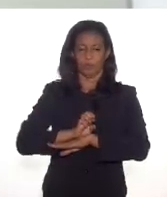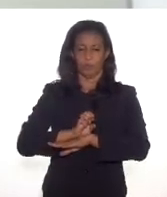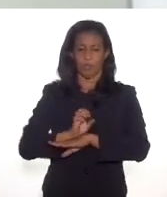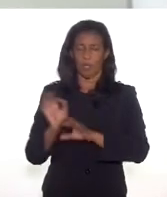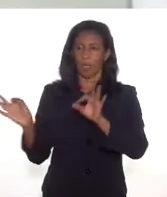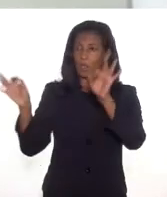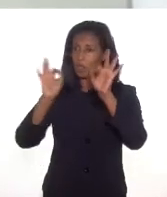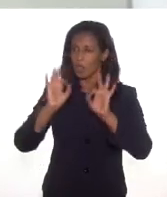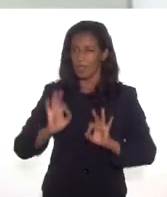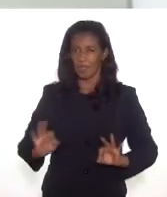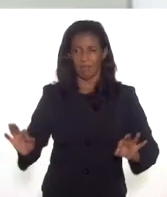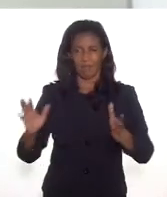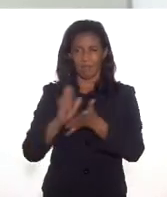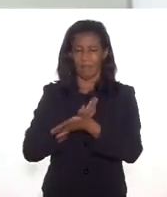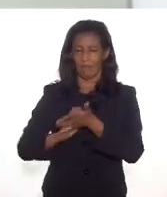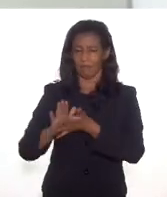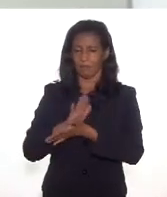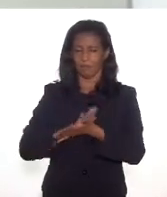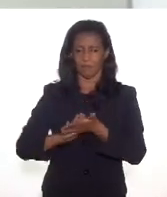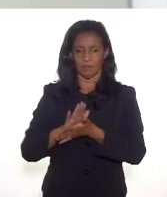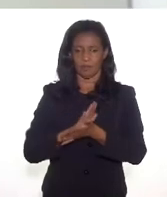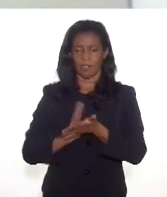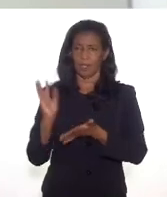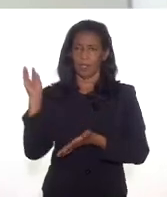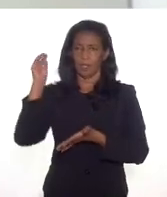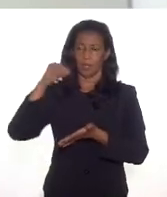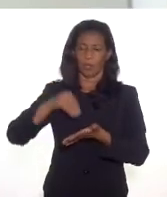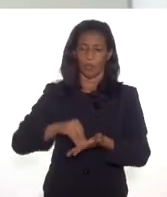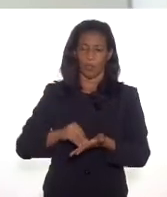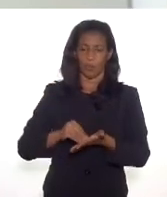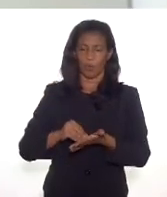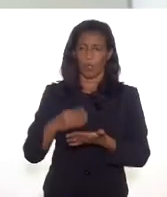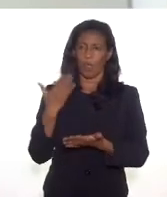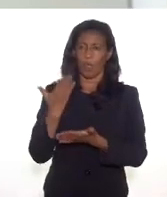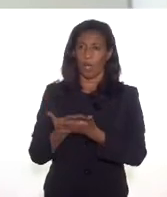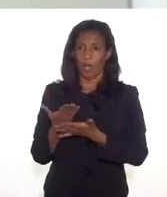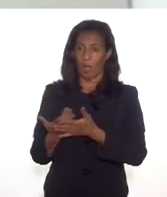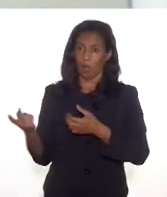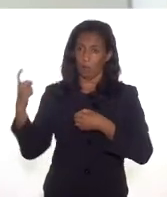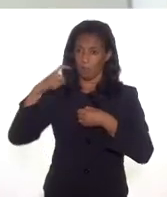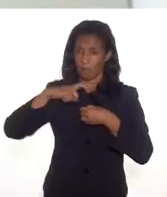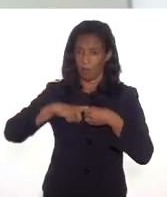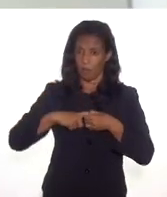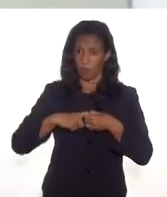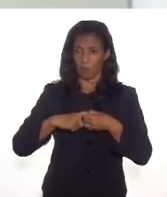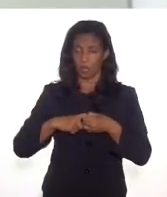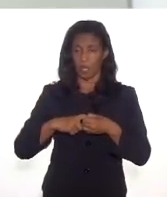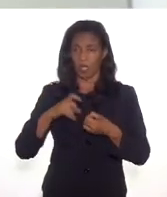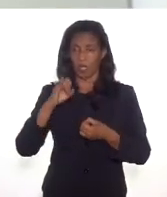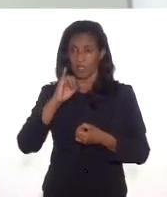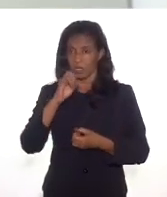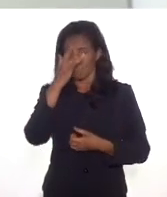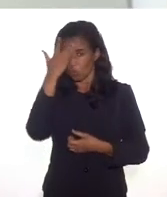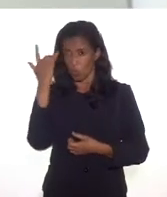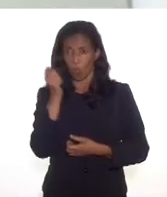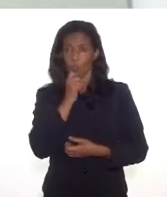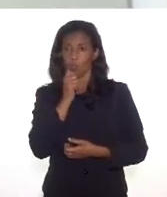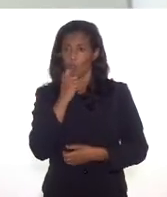Nenhuma medida que coloque as aulas para voltarem sem que haja